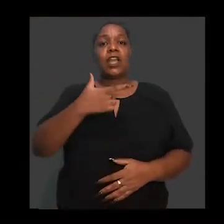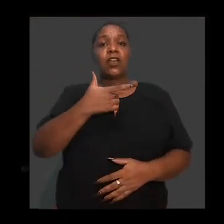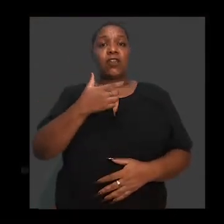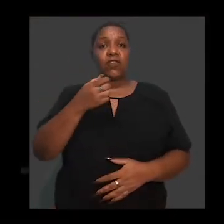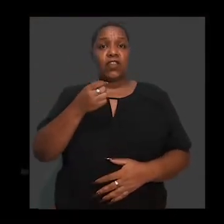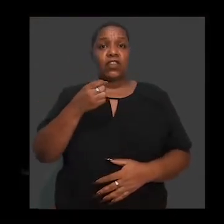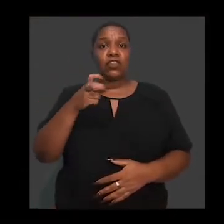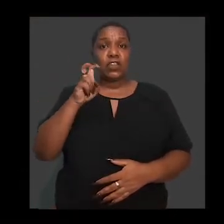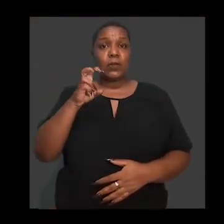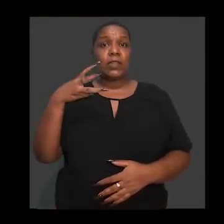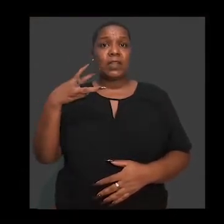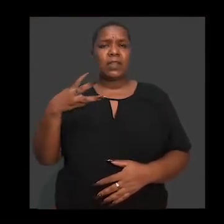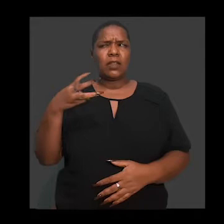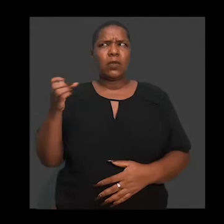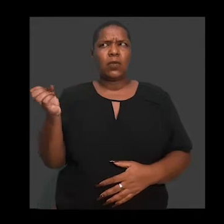Cinquenta e três.